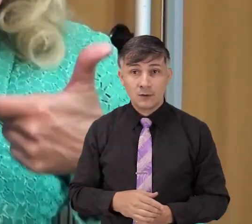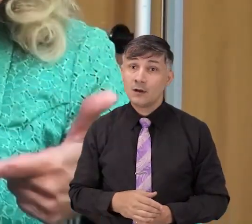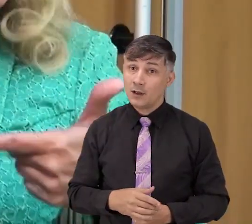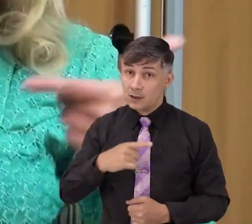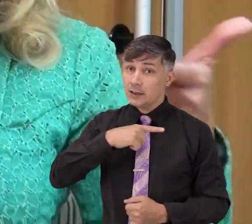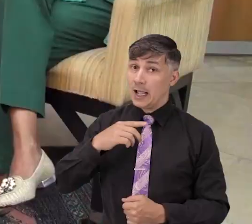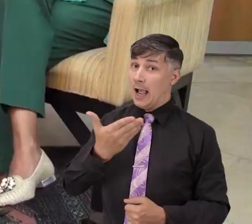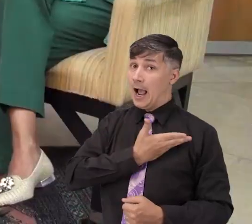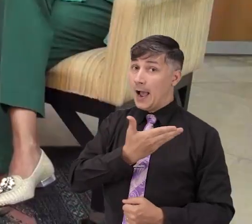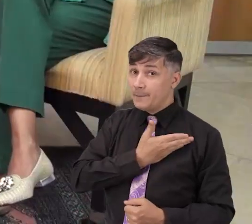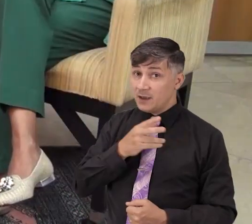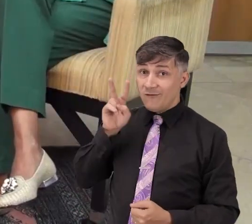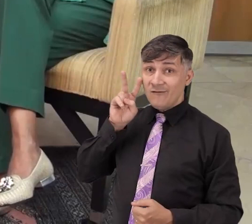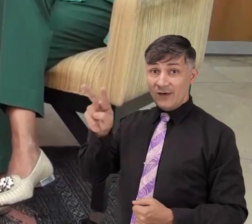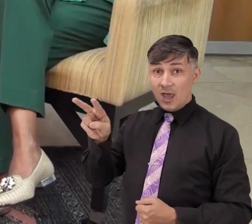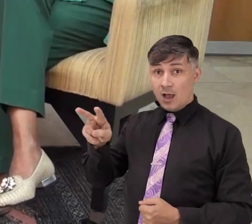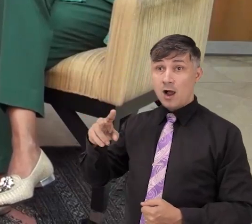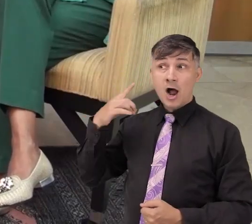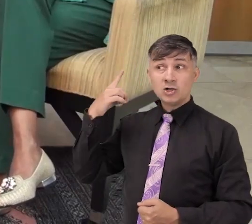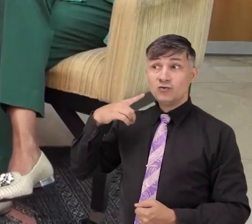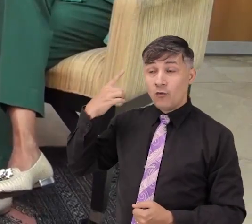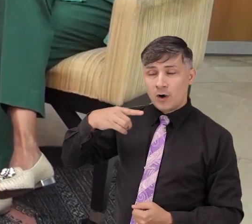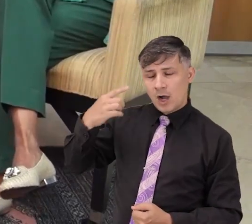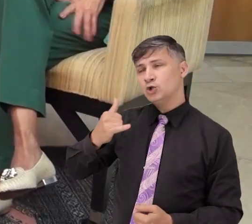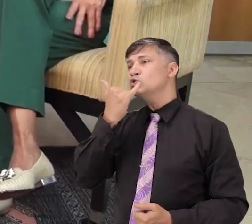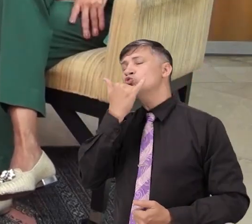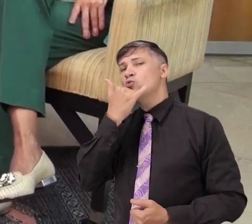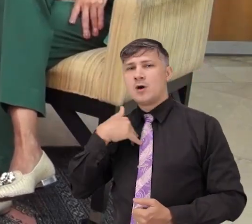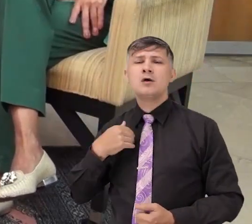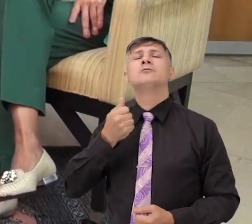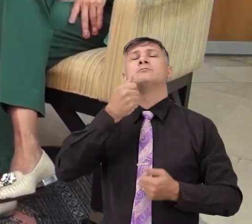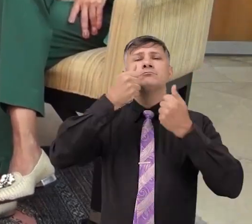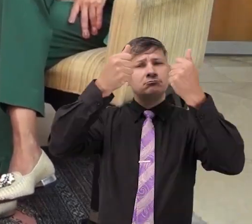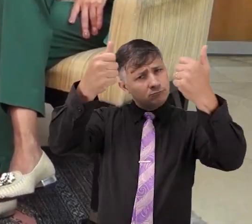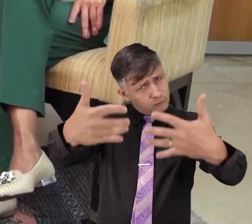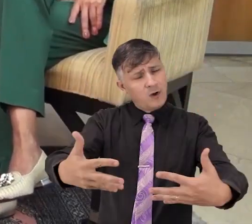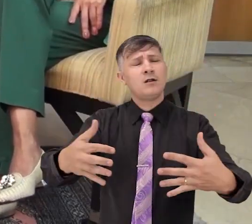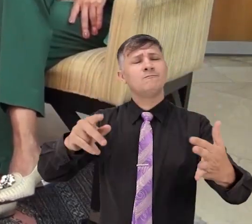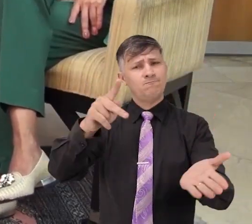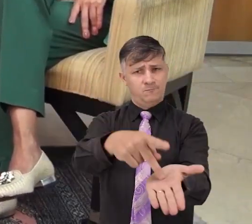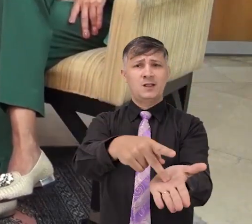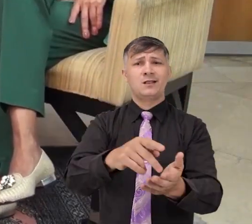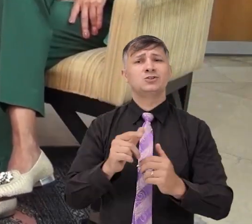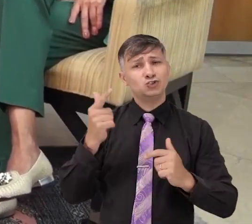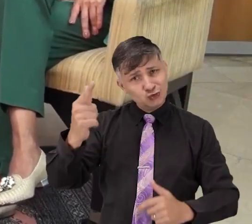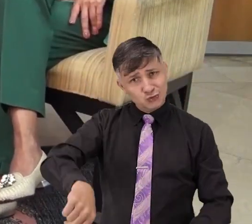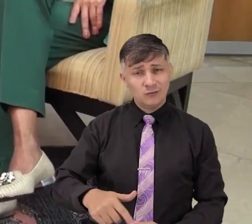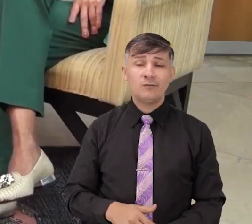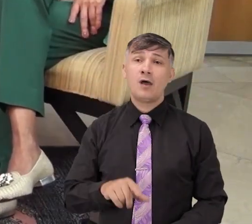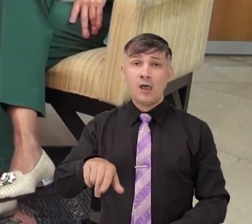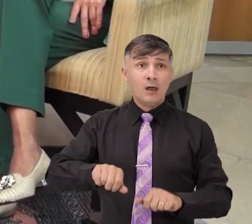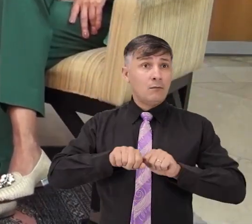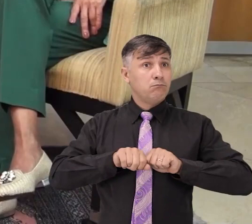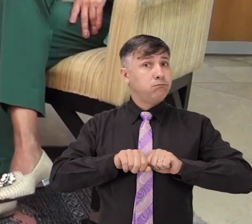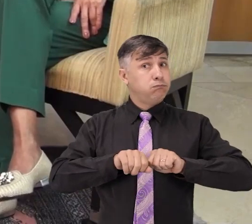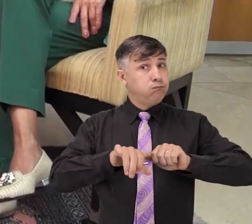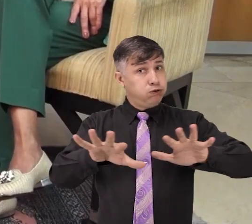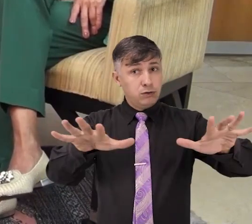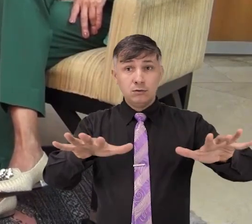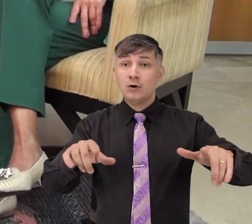vejo colegas aqui, colegas, advogados, me perdoem, entendeu? Mas o fato é que isso está